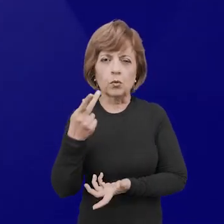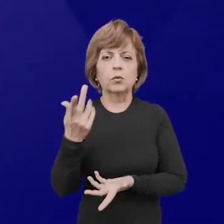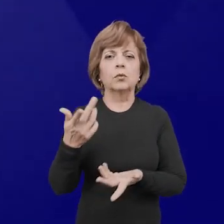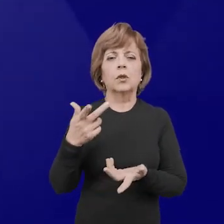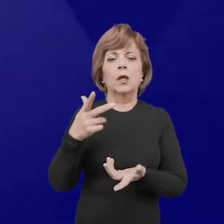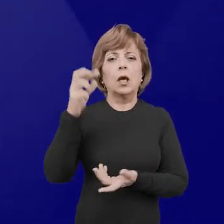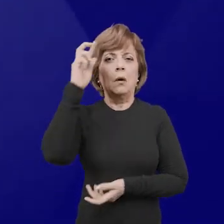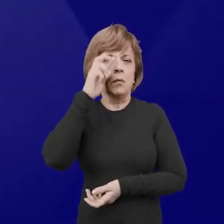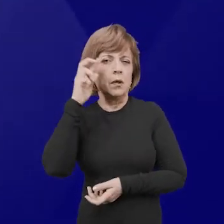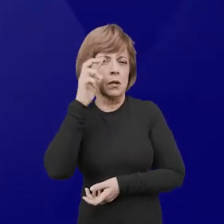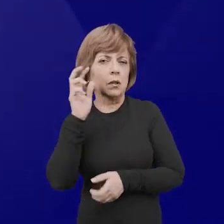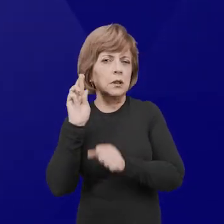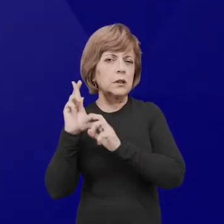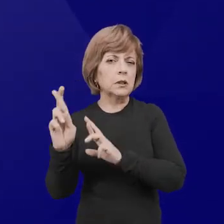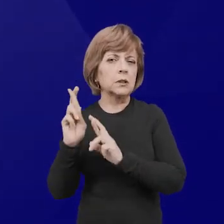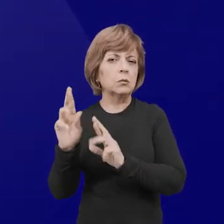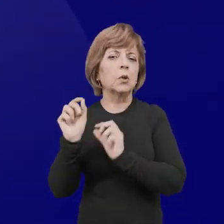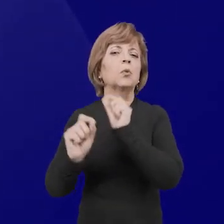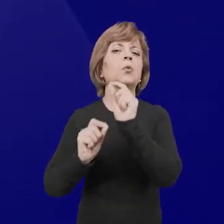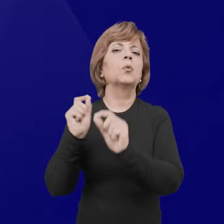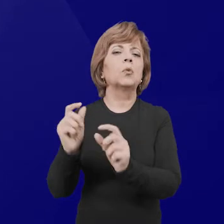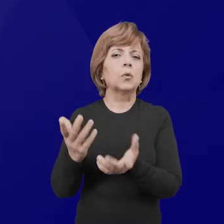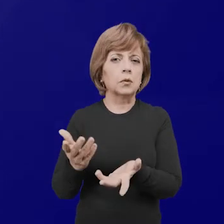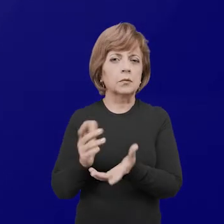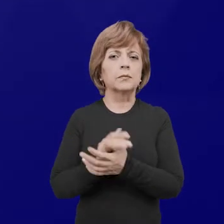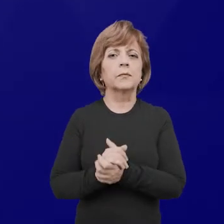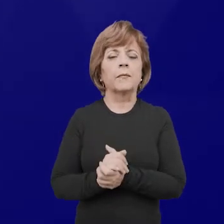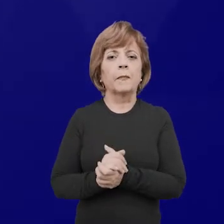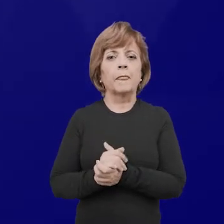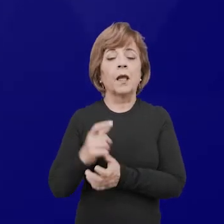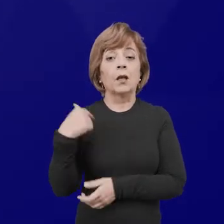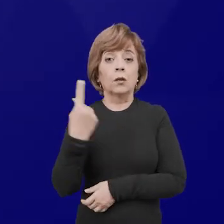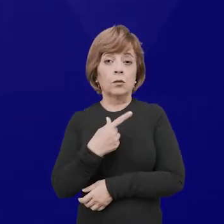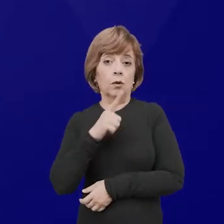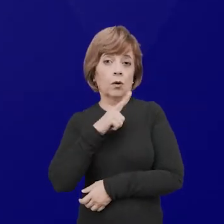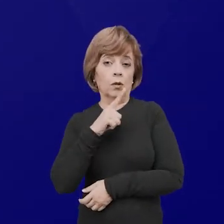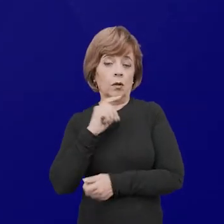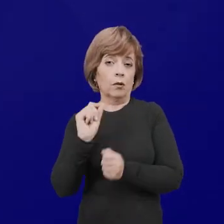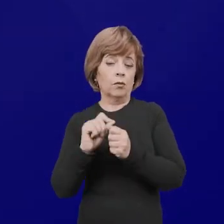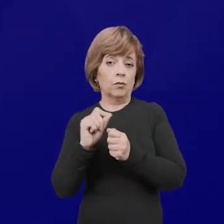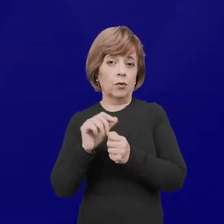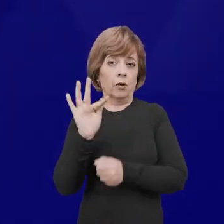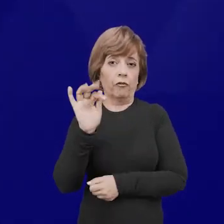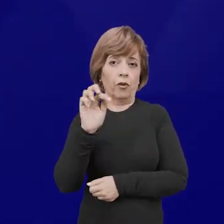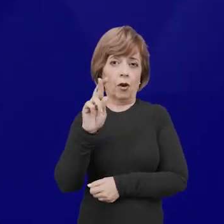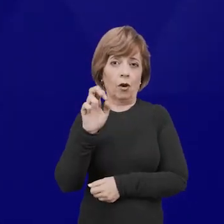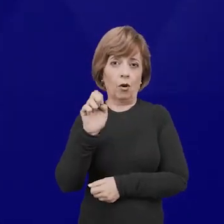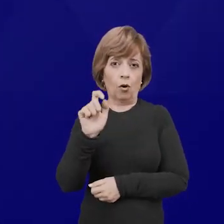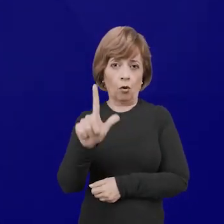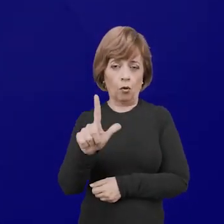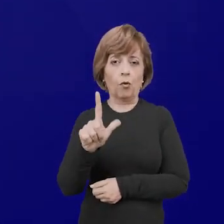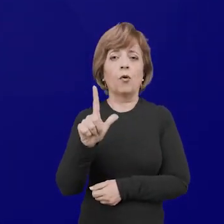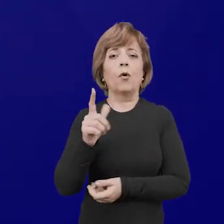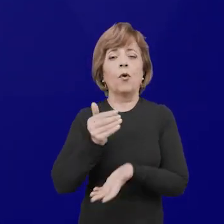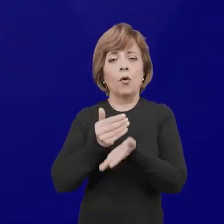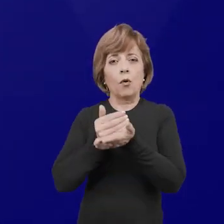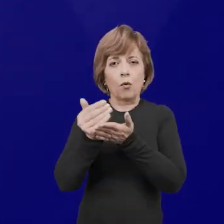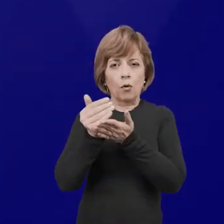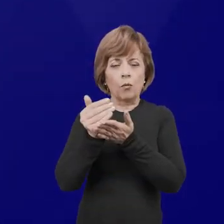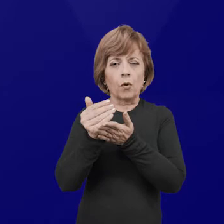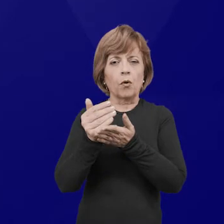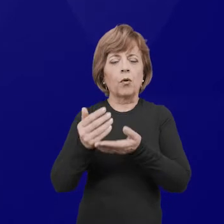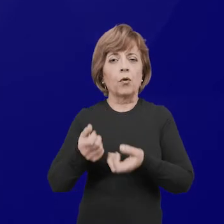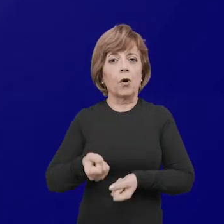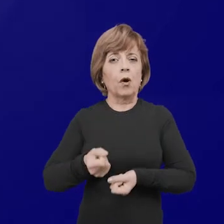pelas promotorias e junto com o que a gente tem feito no Farol, a gente começou pelas promotorias